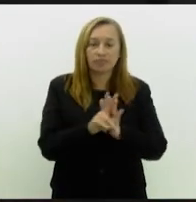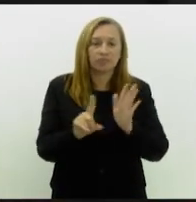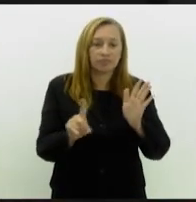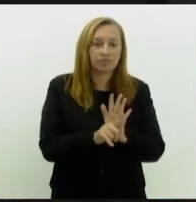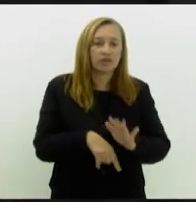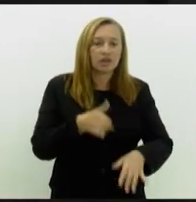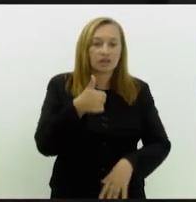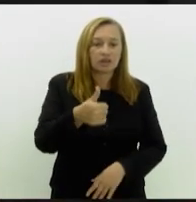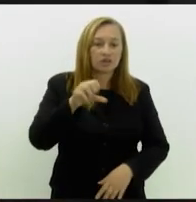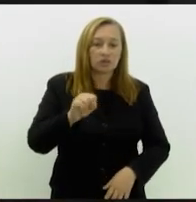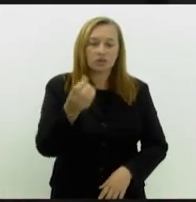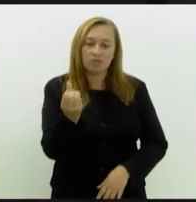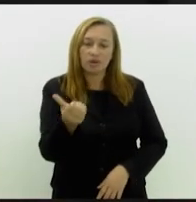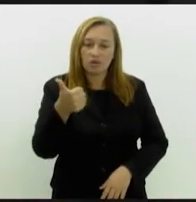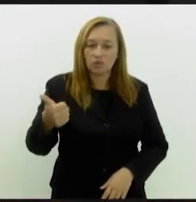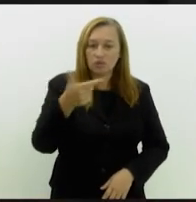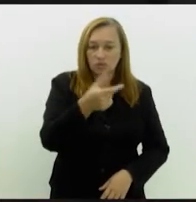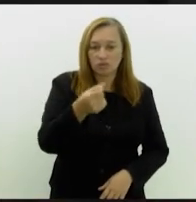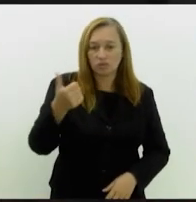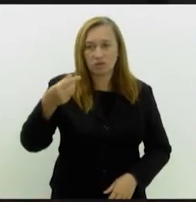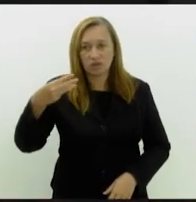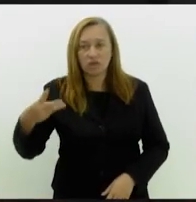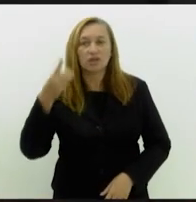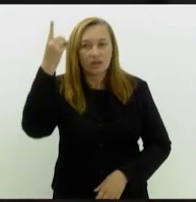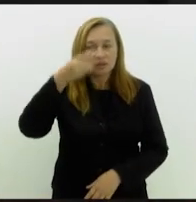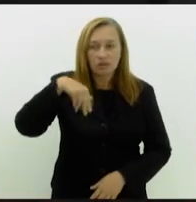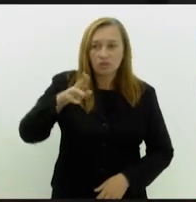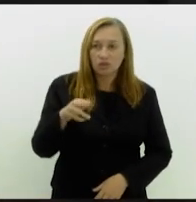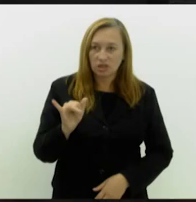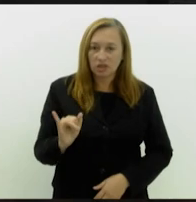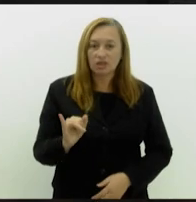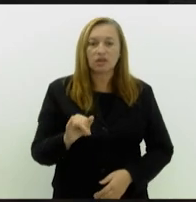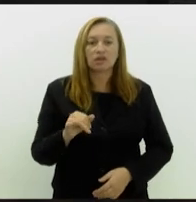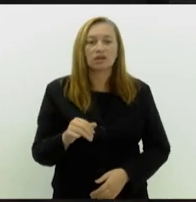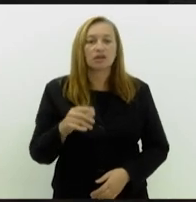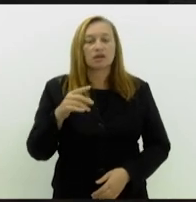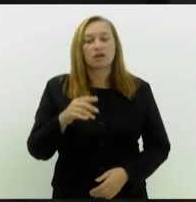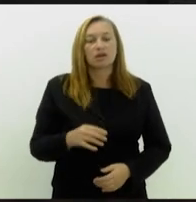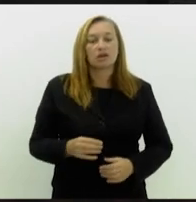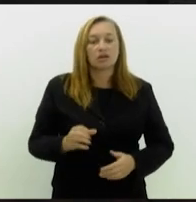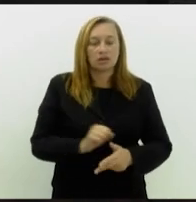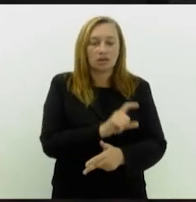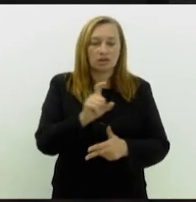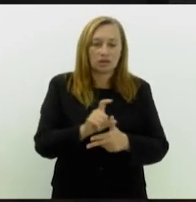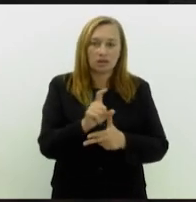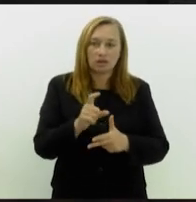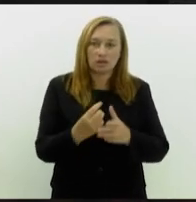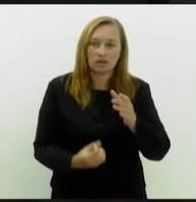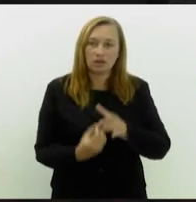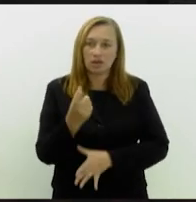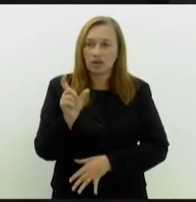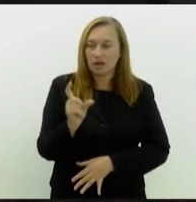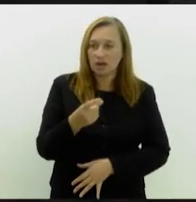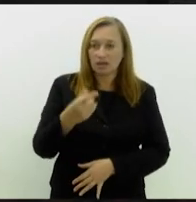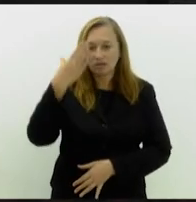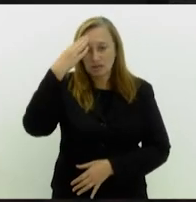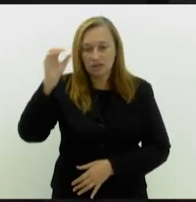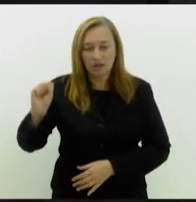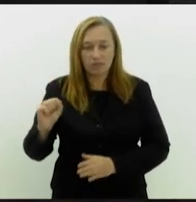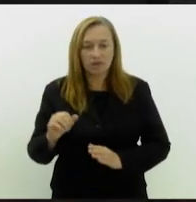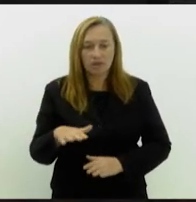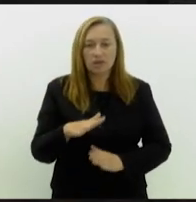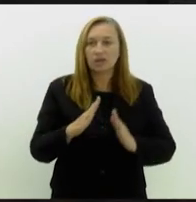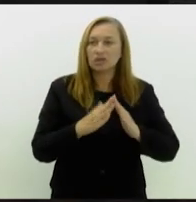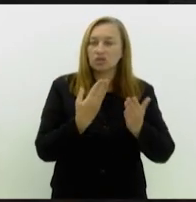lei número 1861 de 23 de autoria do deputado munir Neto que autoriza o poder executivo a implantar o cartão do saber na rede pública